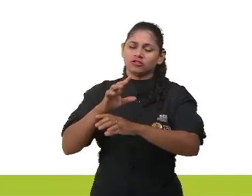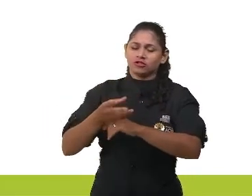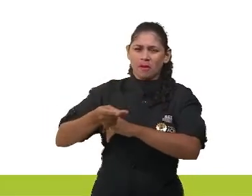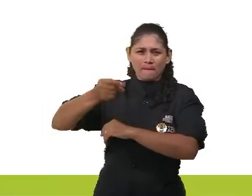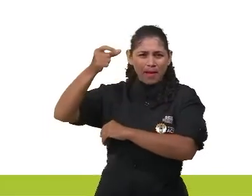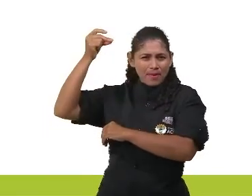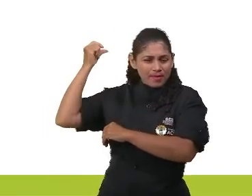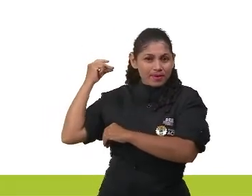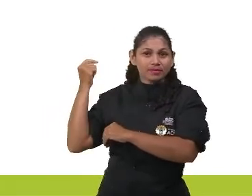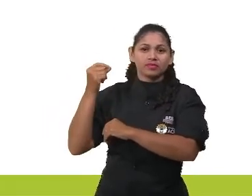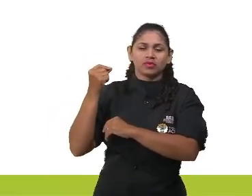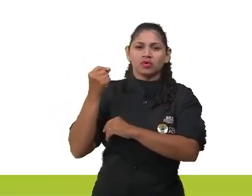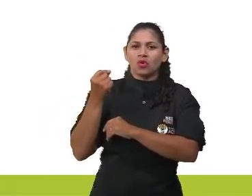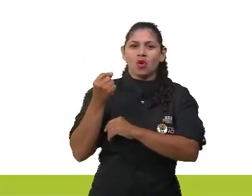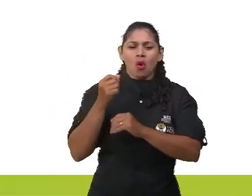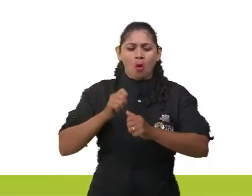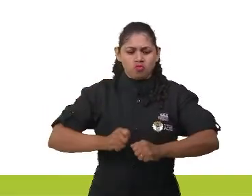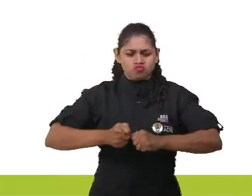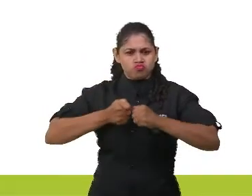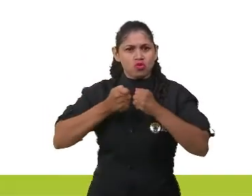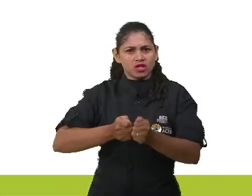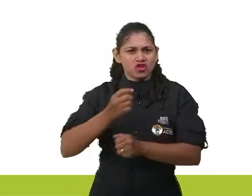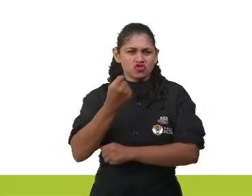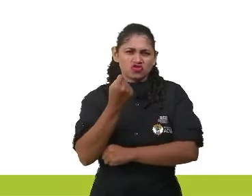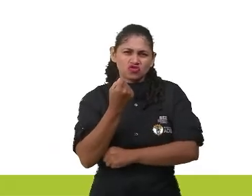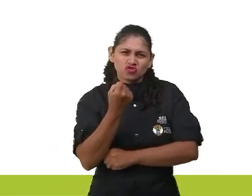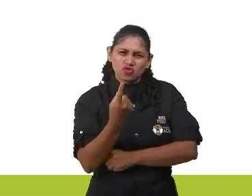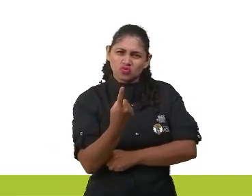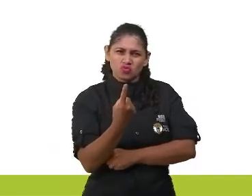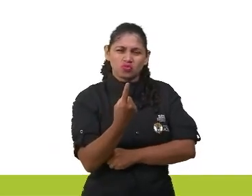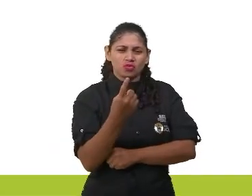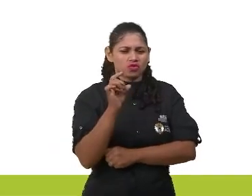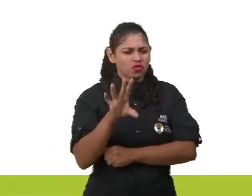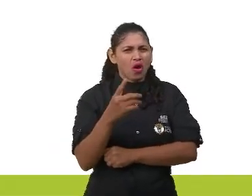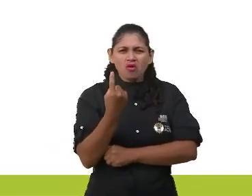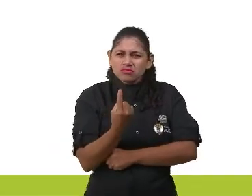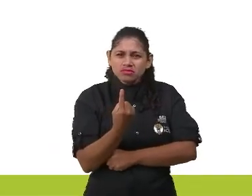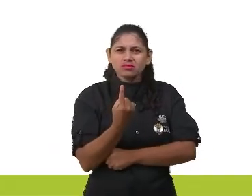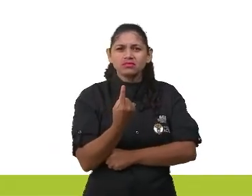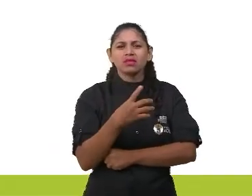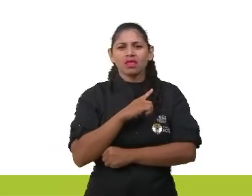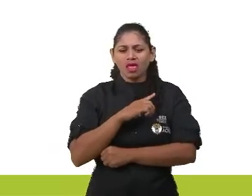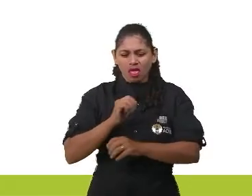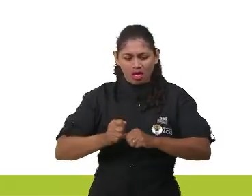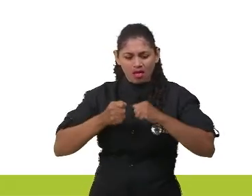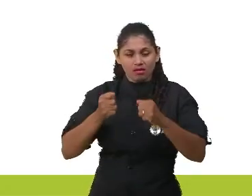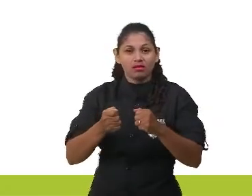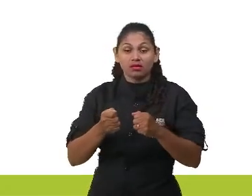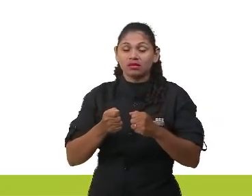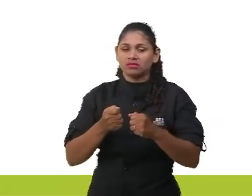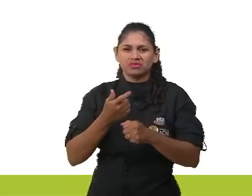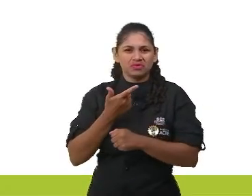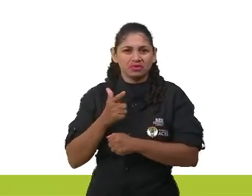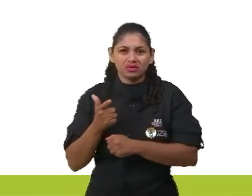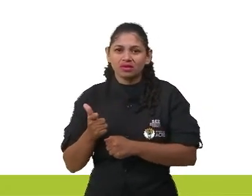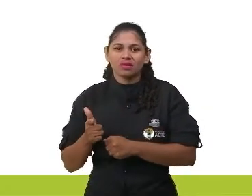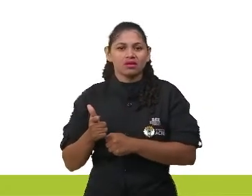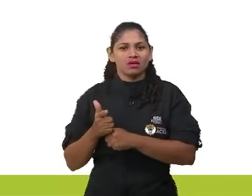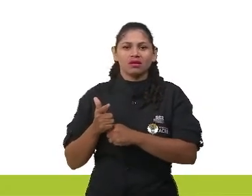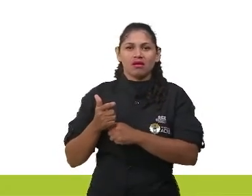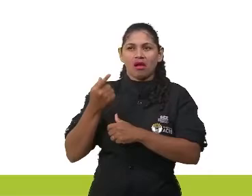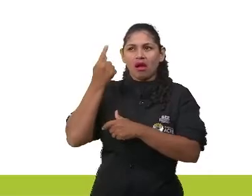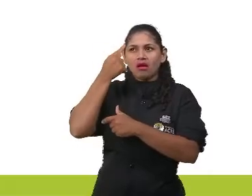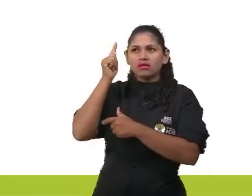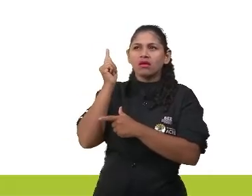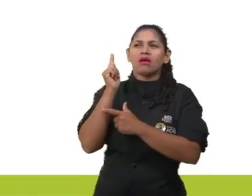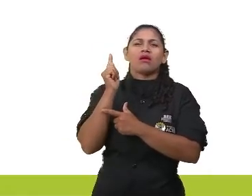de poder nas mãos de uma única pessoa, onde o povo ele não tem participação, não existe ideia de democracia. Então a Revolução